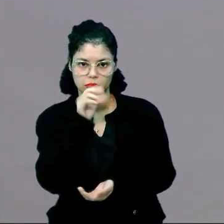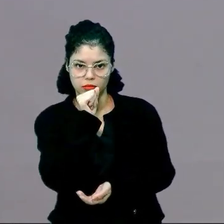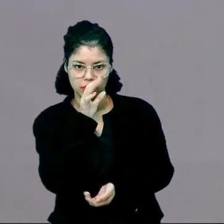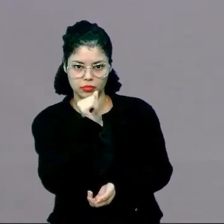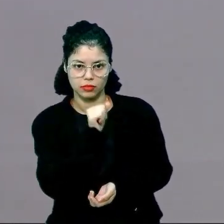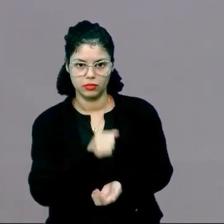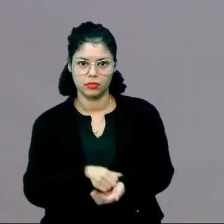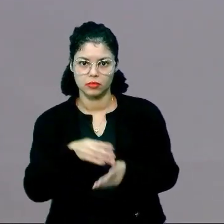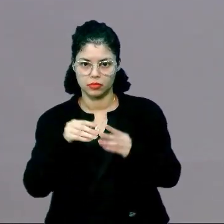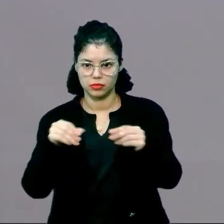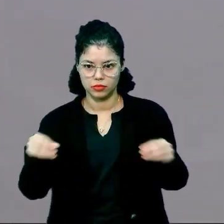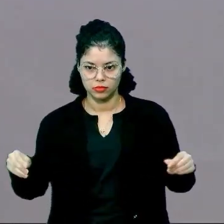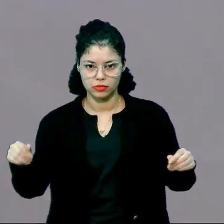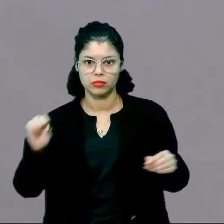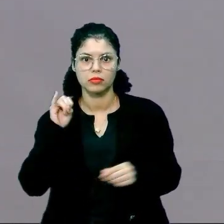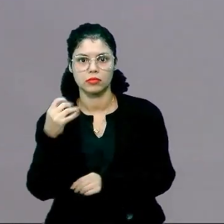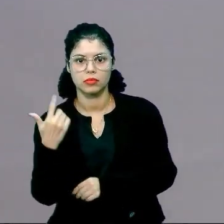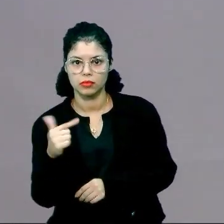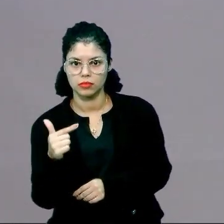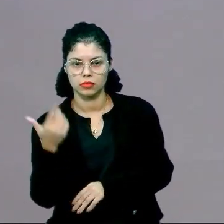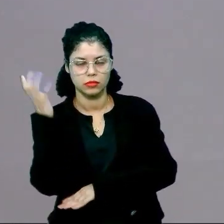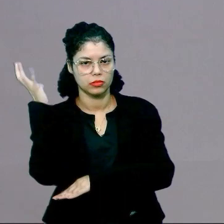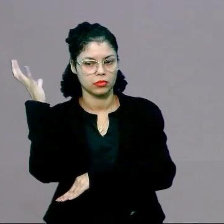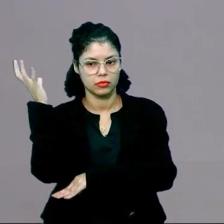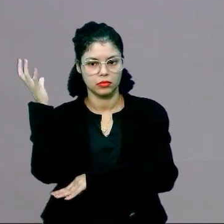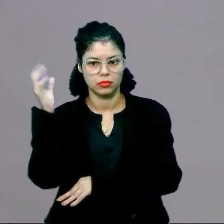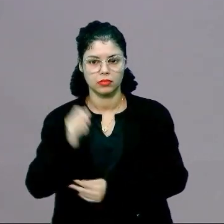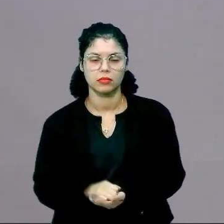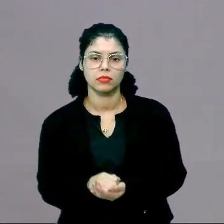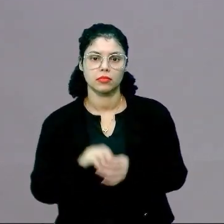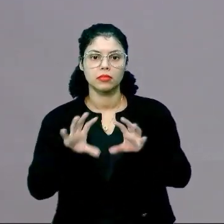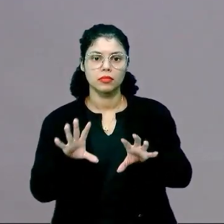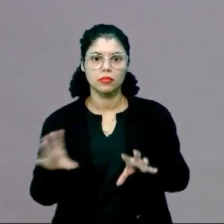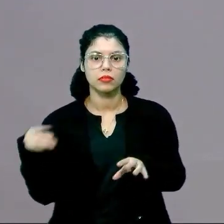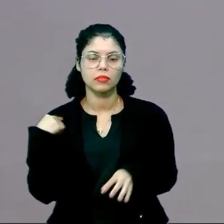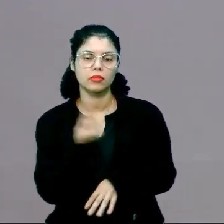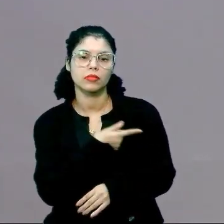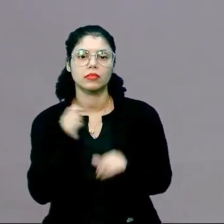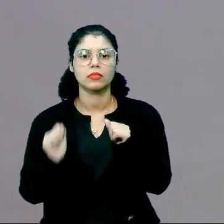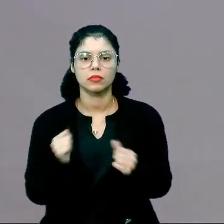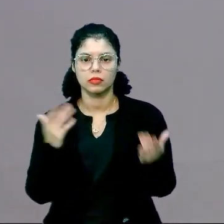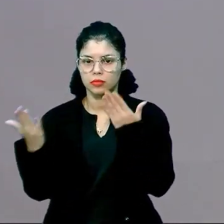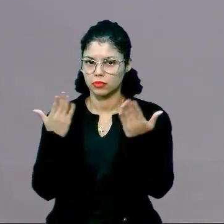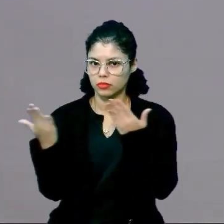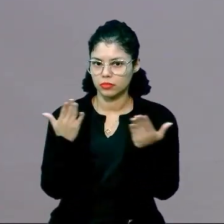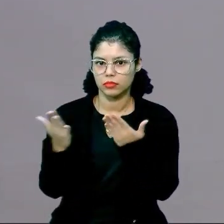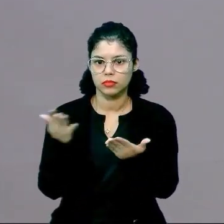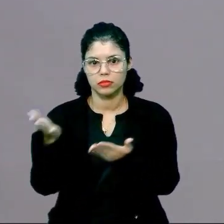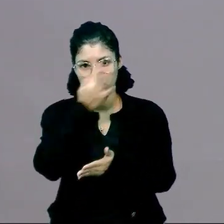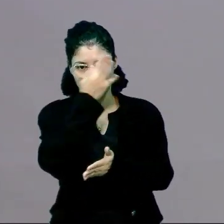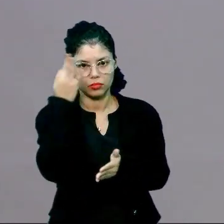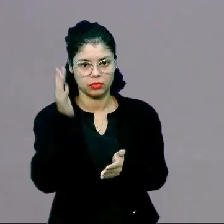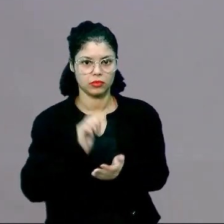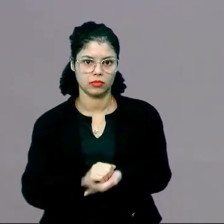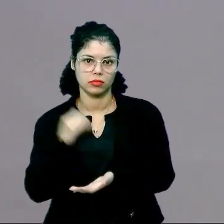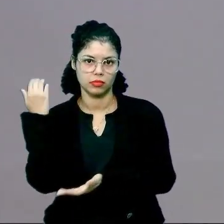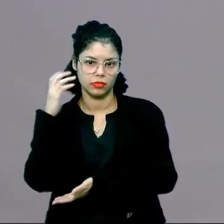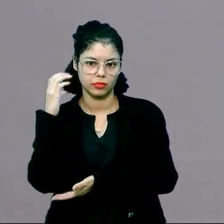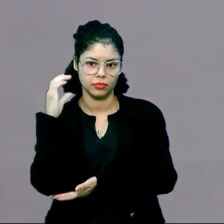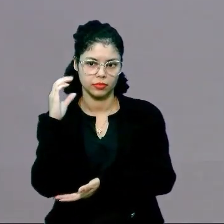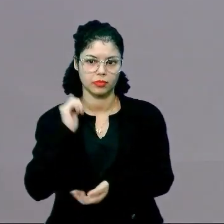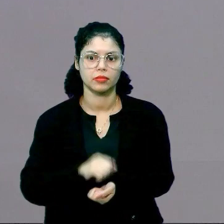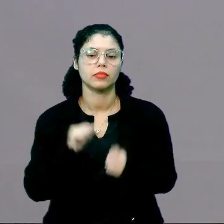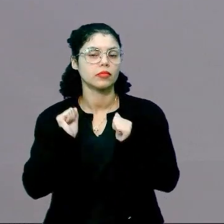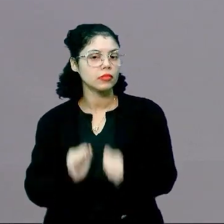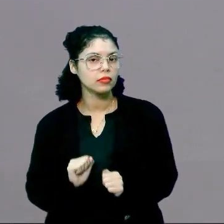em um terreno se não tiver uma laranjeira. Então, assim a gente pode fazer uma comparação da filosofia com a ciência. Nós